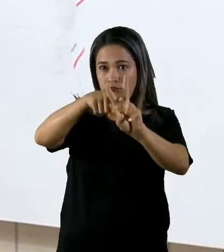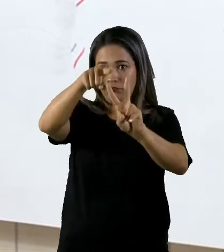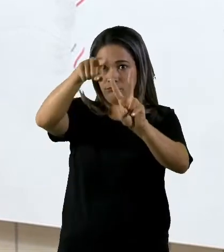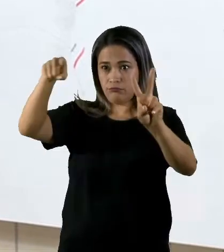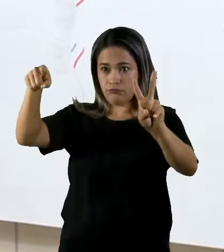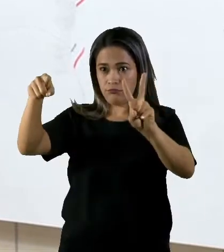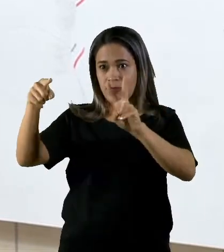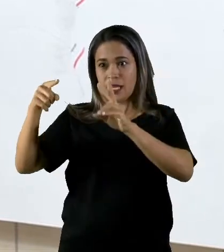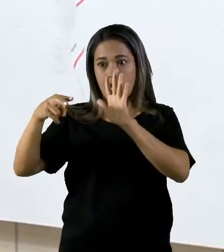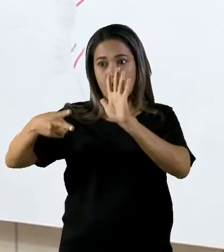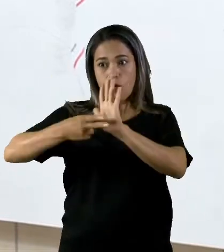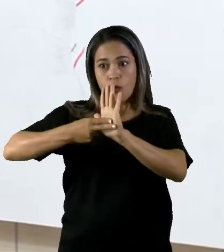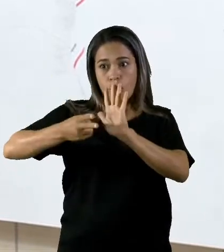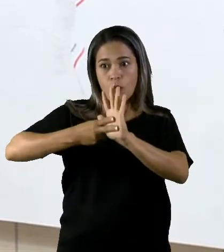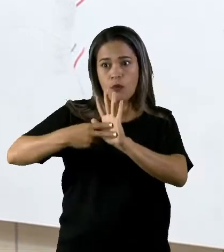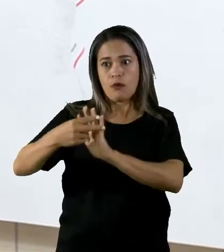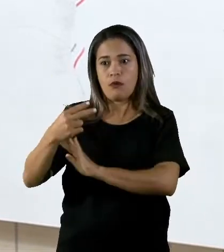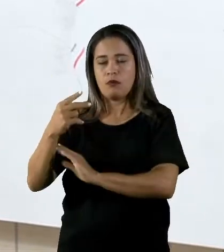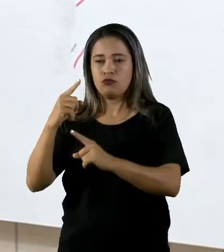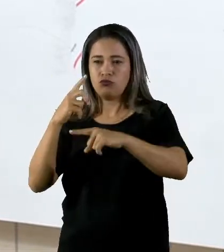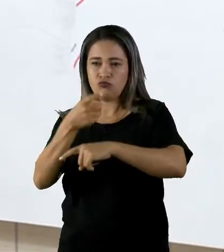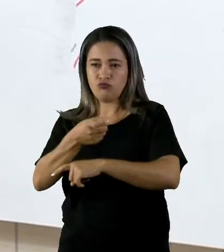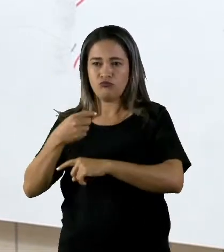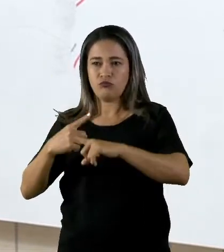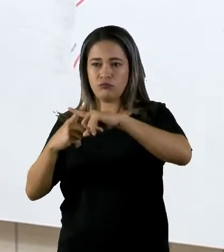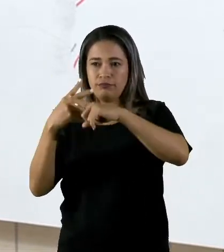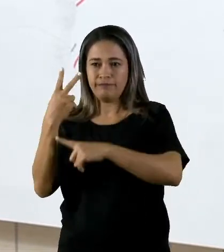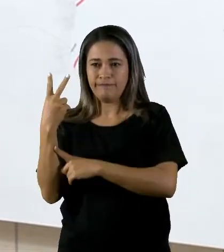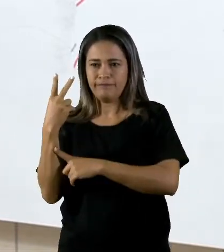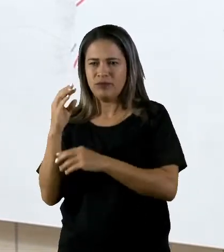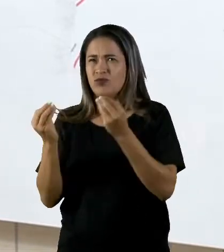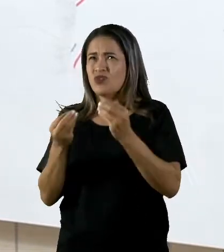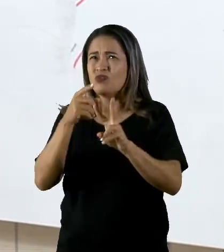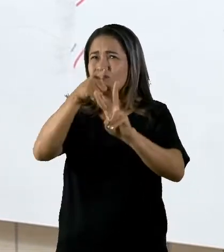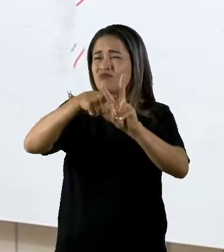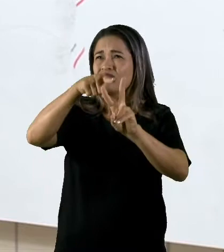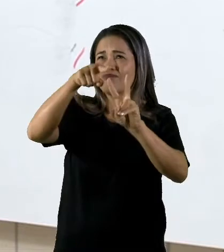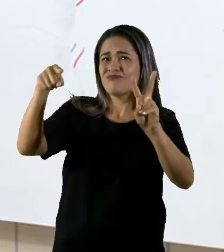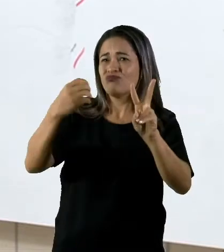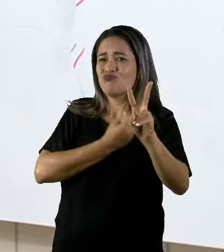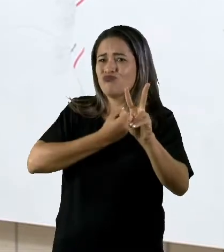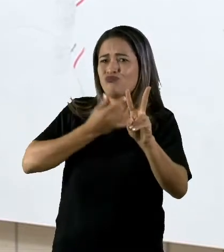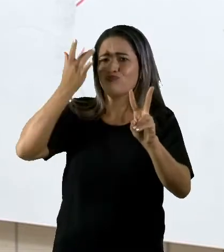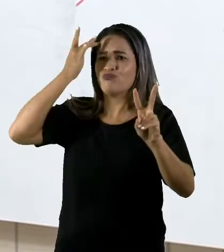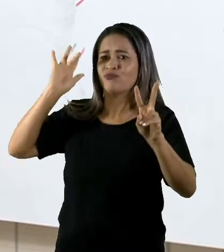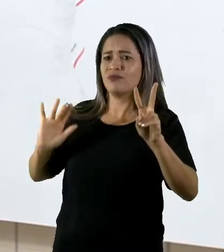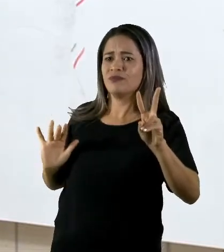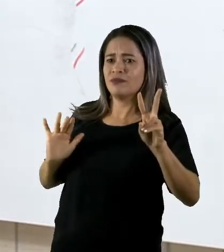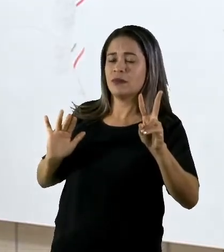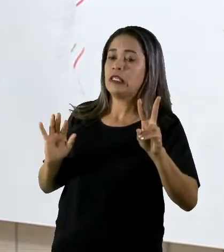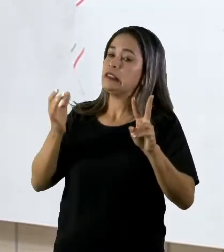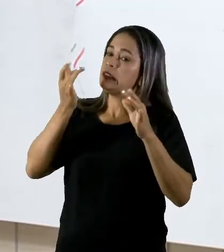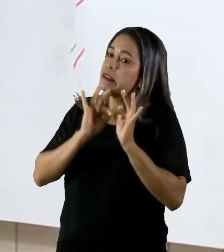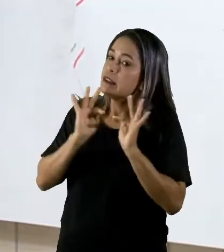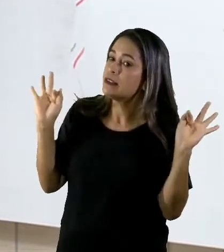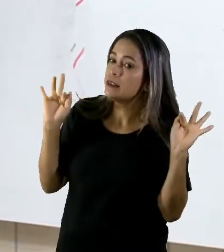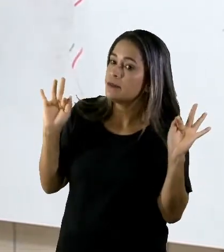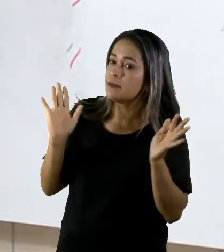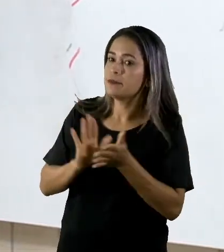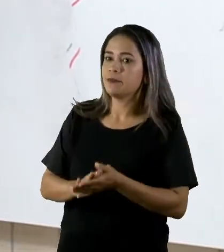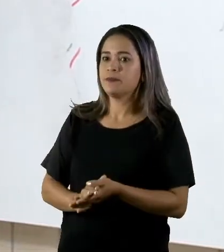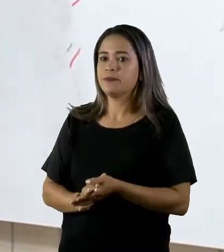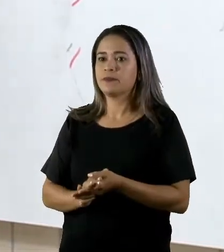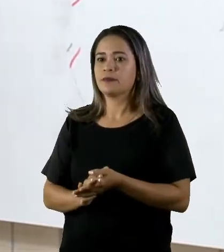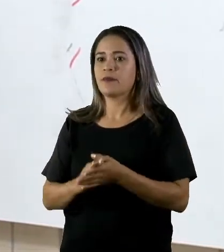2. Professor, como é que eu vou fazer a raiz quadrada de um número que eu não sei qual é? Simples. Eu vou pensar na